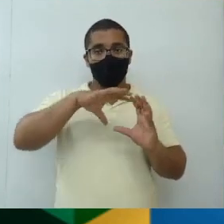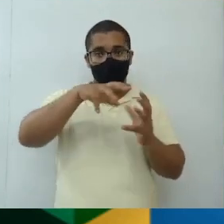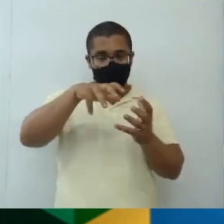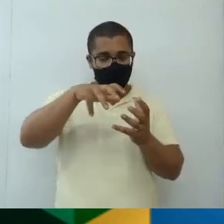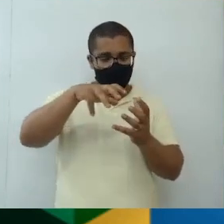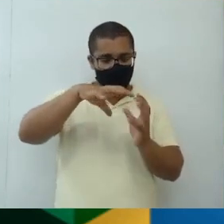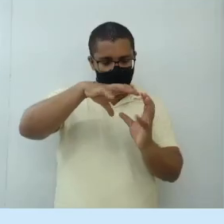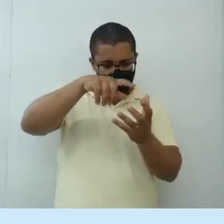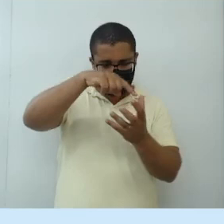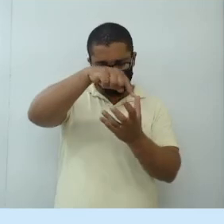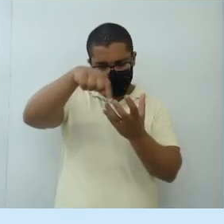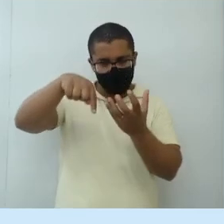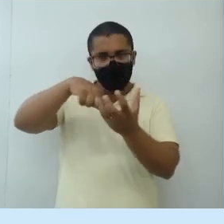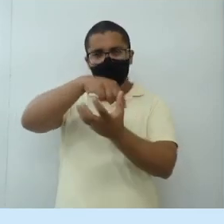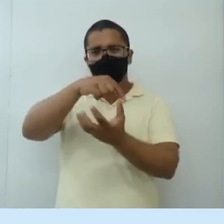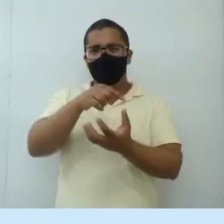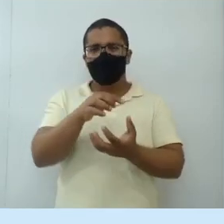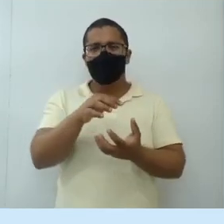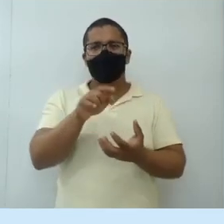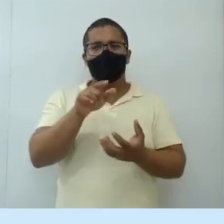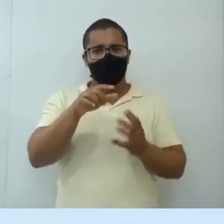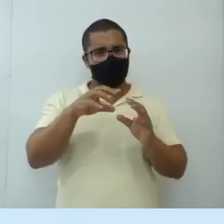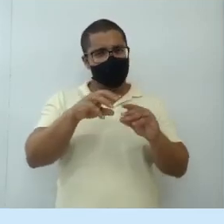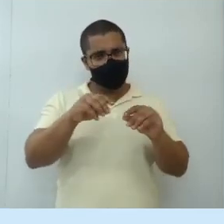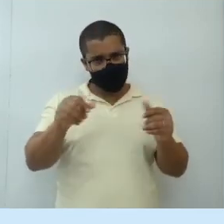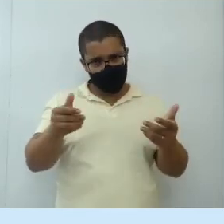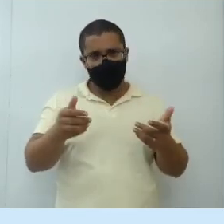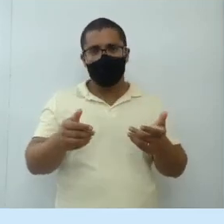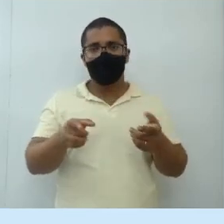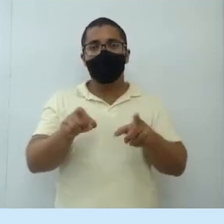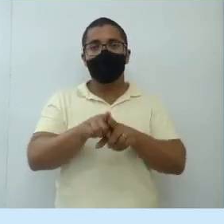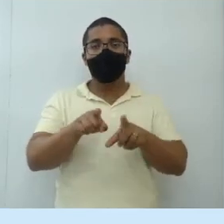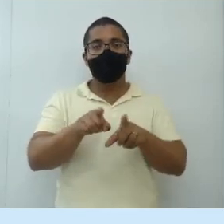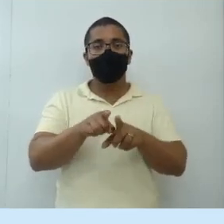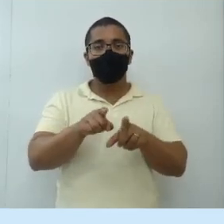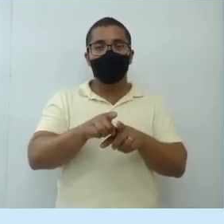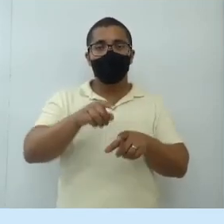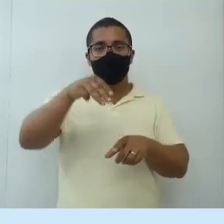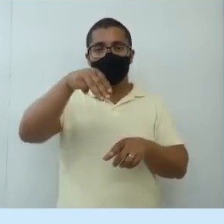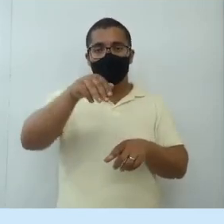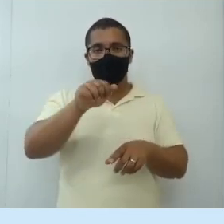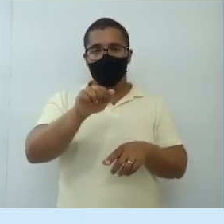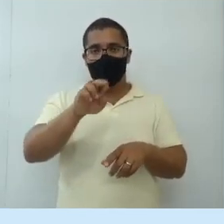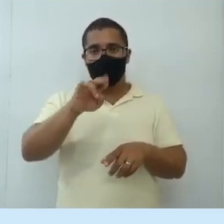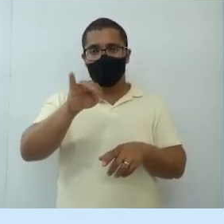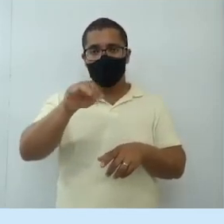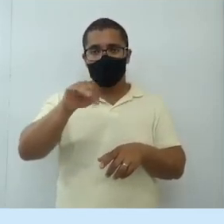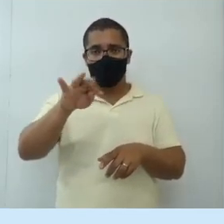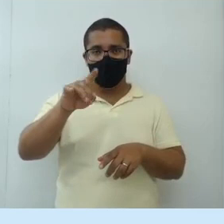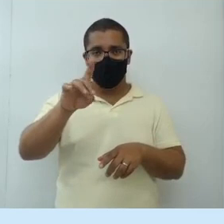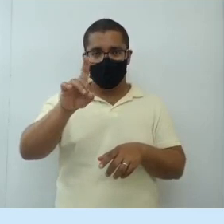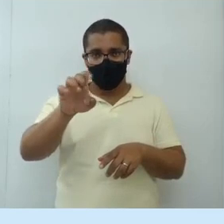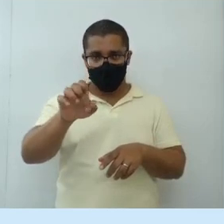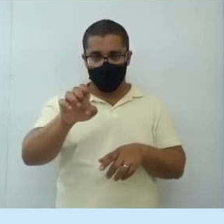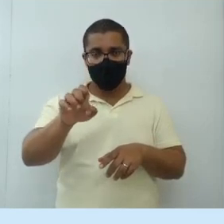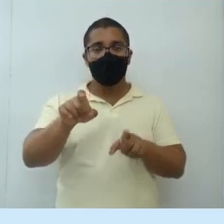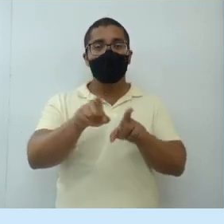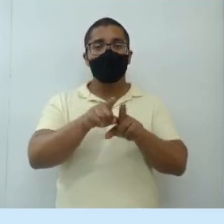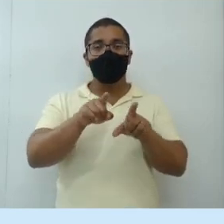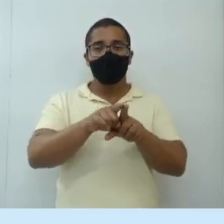maritimidade e continentalidade Olha gente a pergunta não é difícil mas a gente se confunde